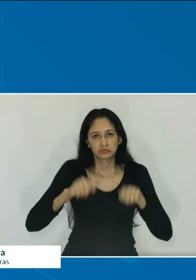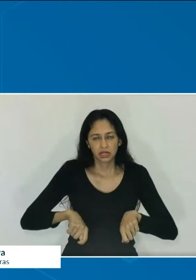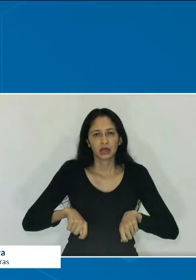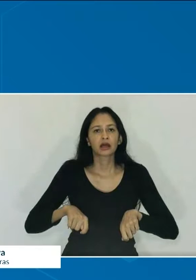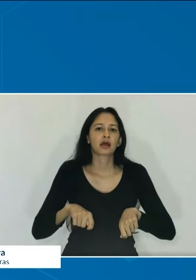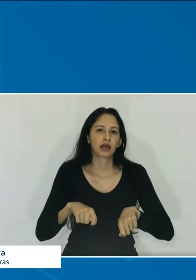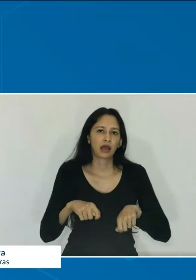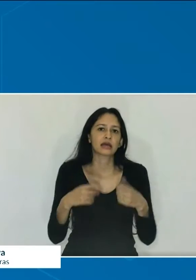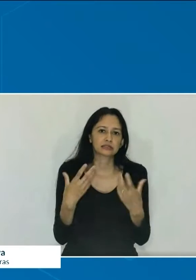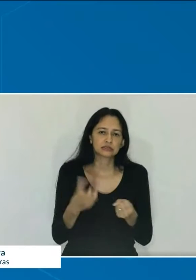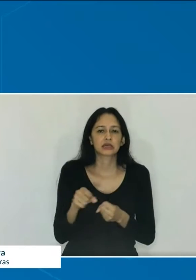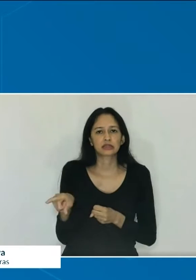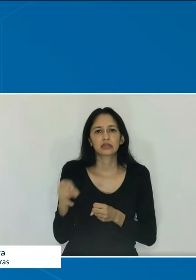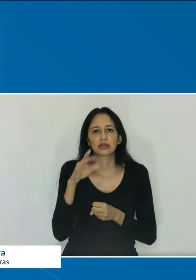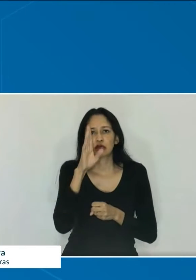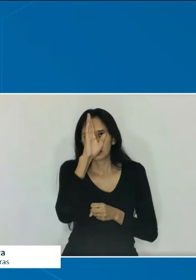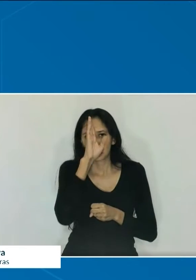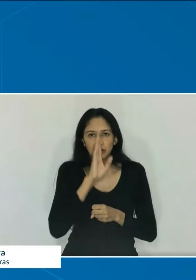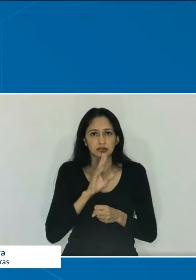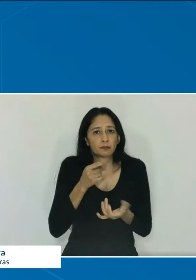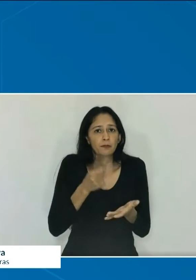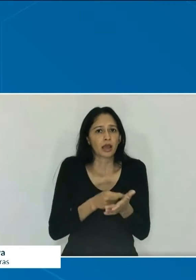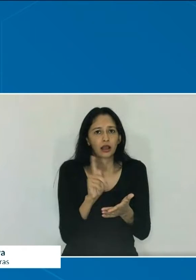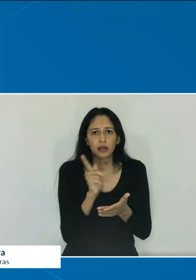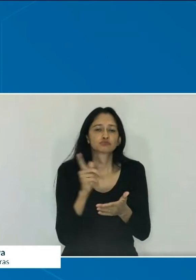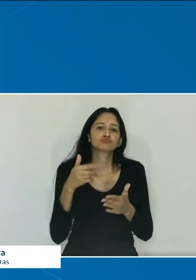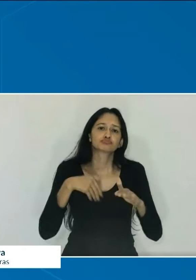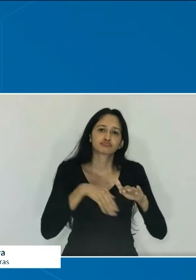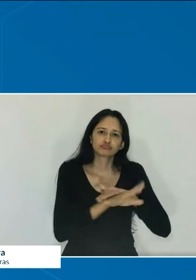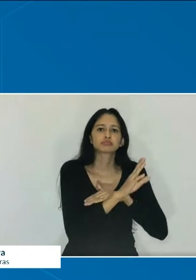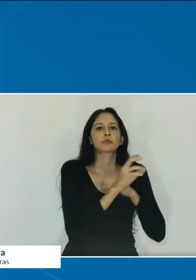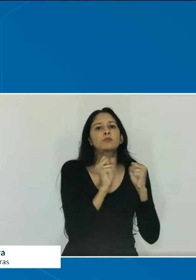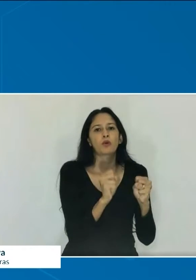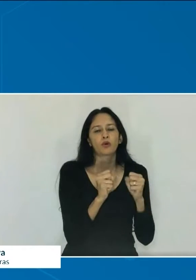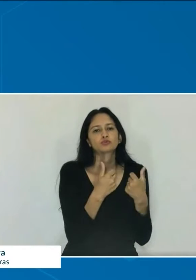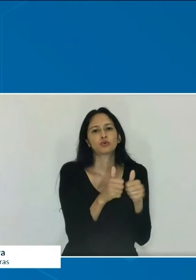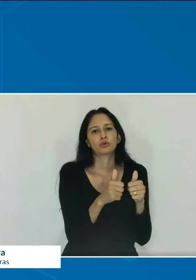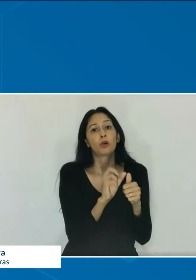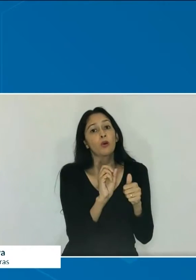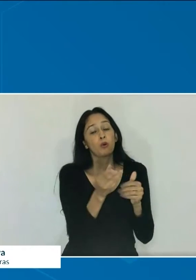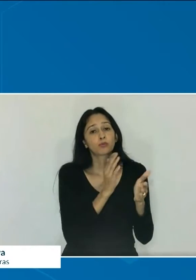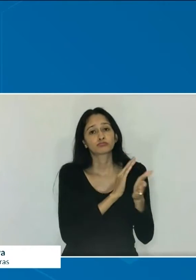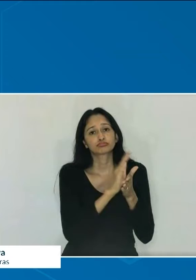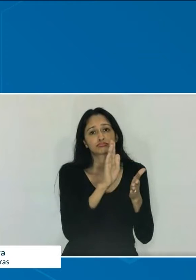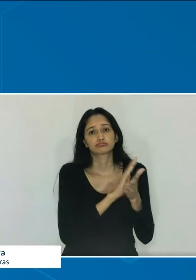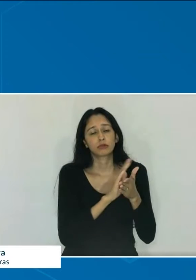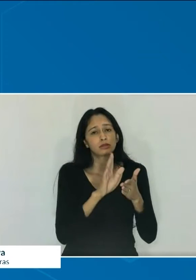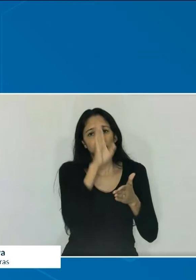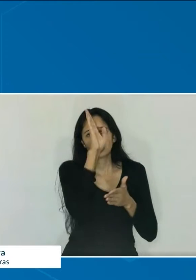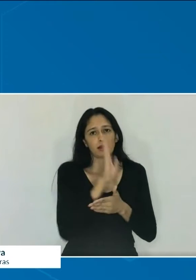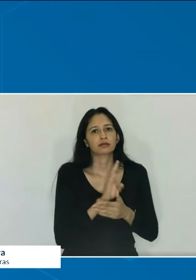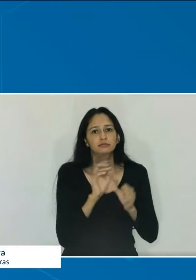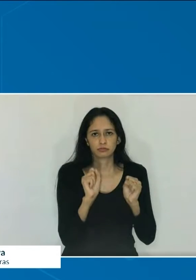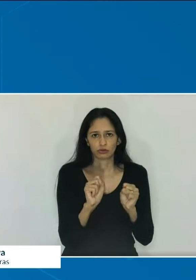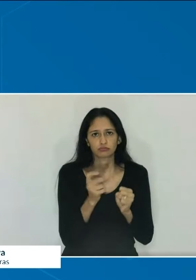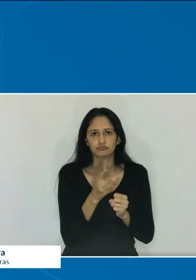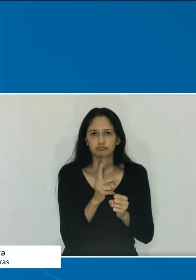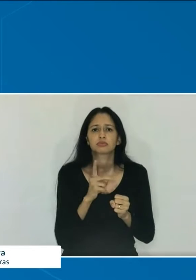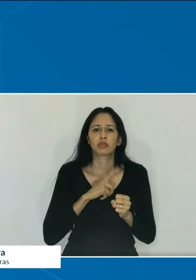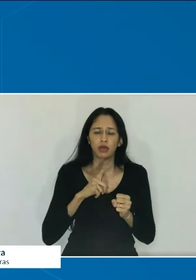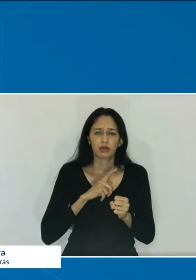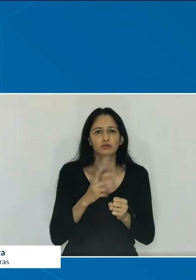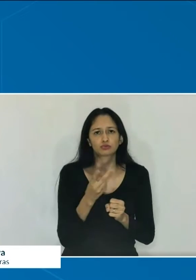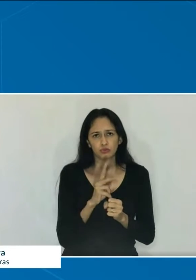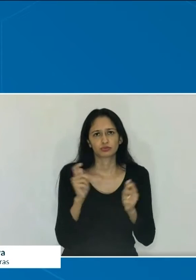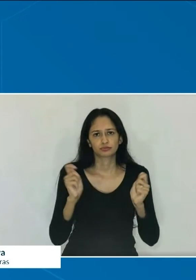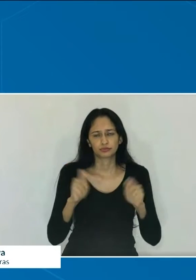menos beneficiários, tá, desse desconto ou do passe livre. E aí, com a queda da demanda,